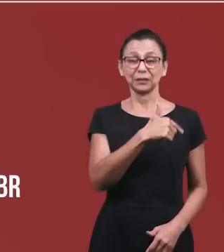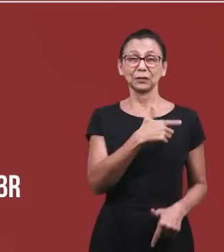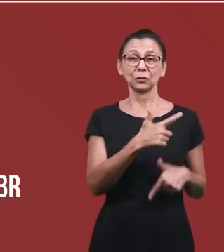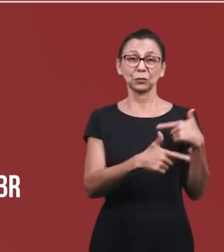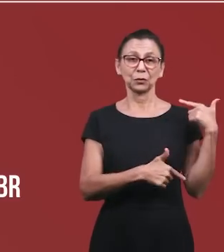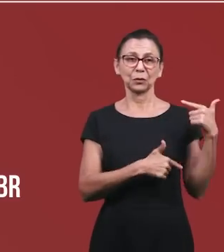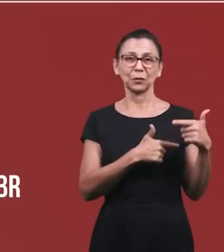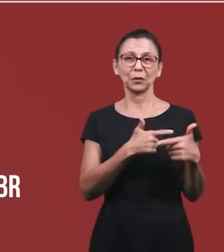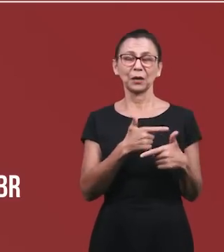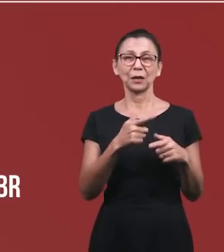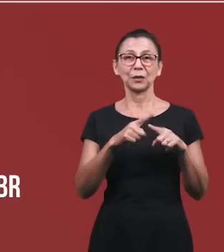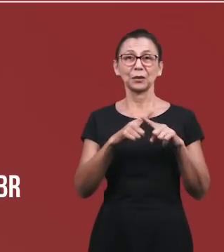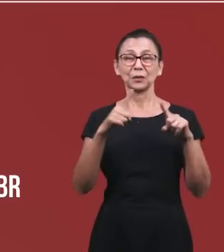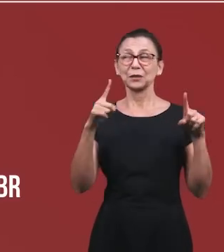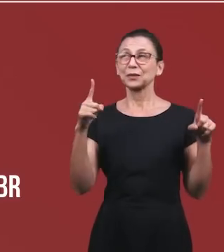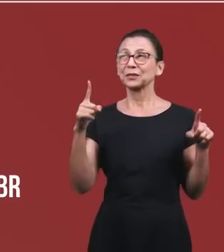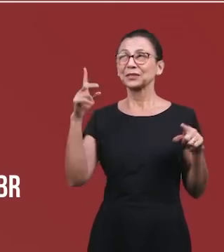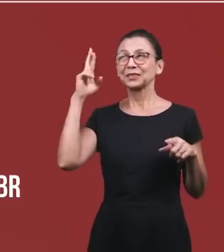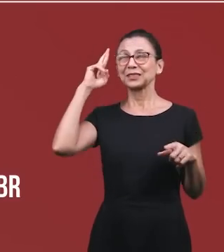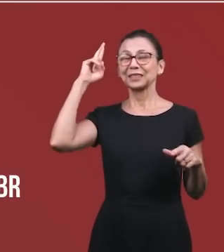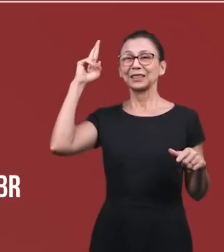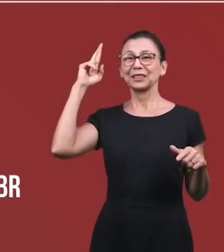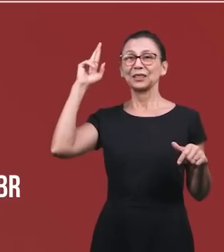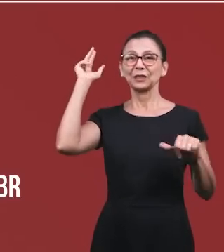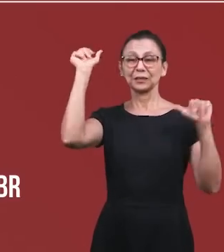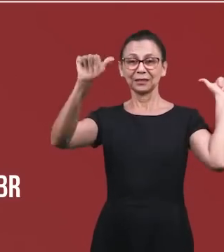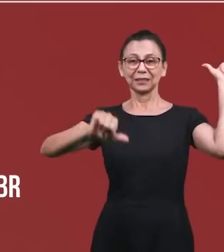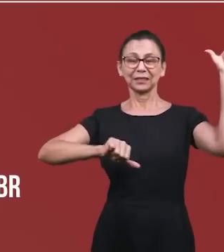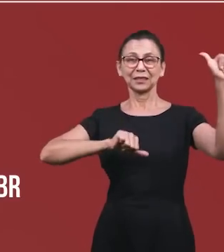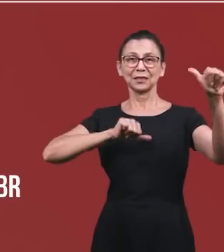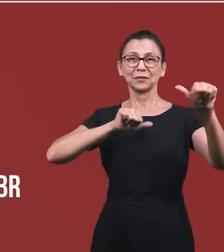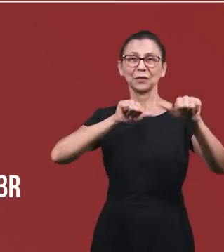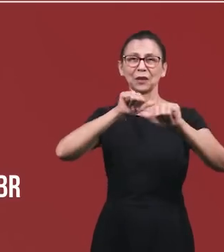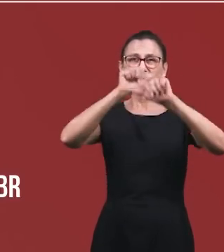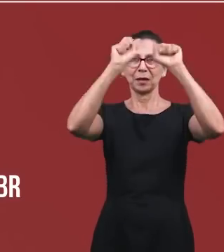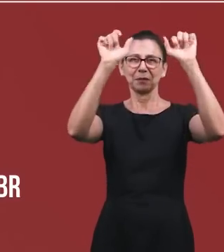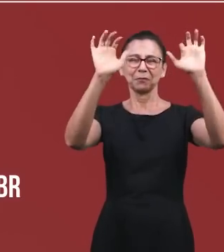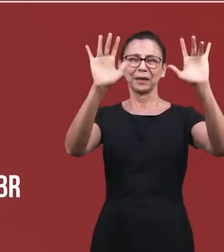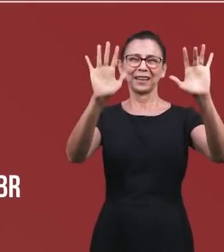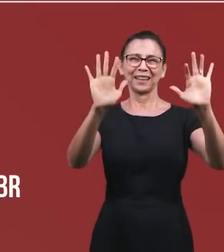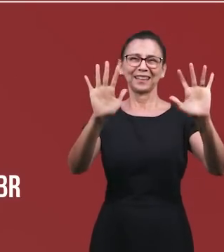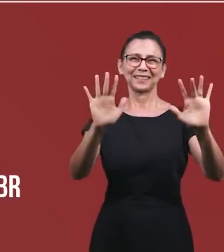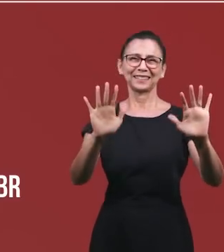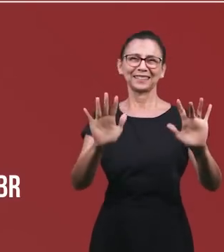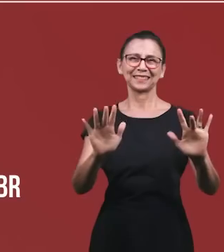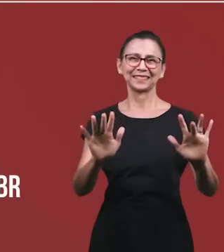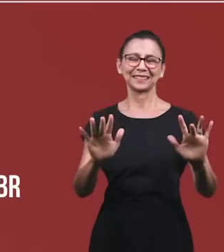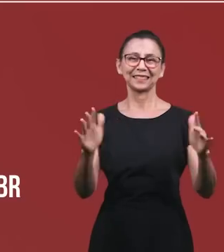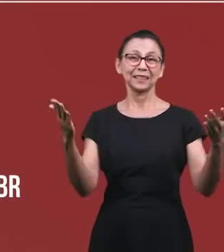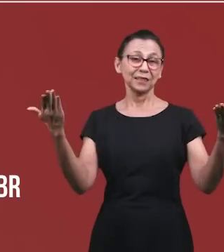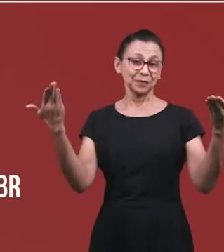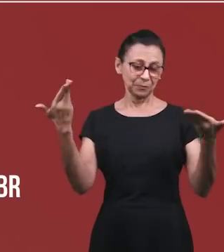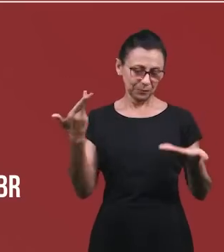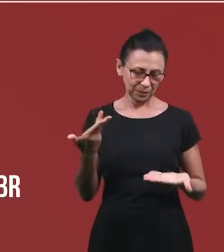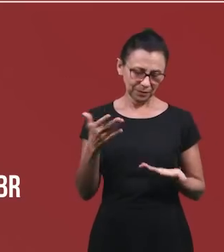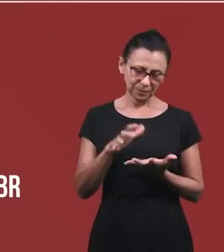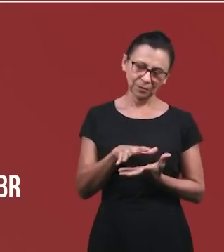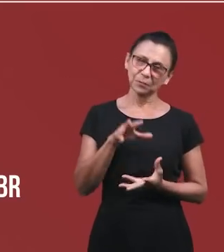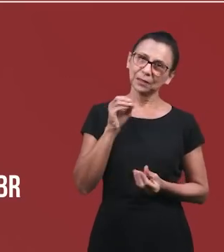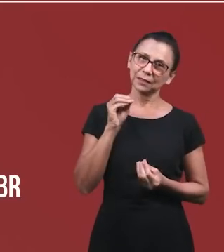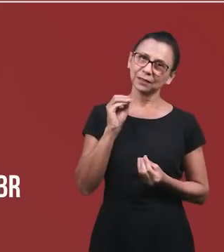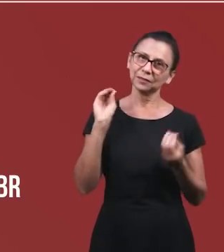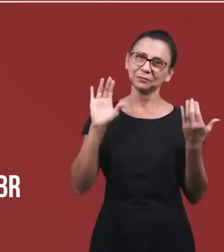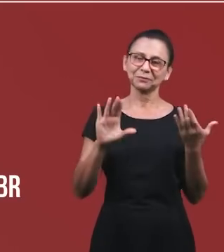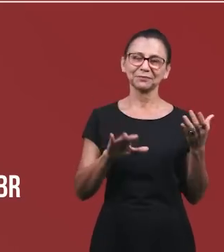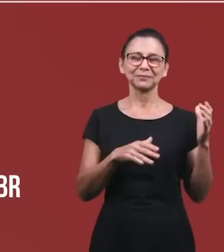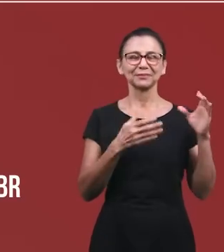transformará Em mananciais de águas minha vida